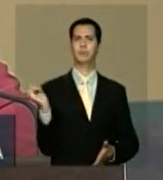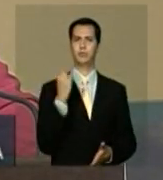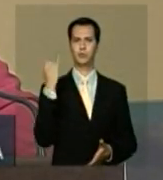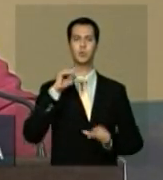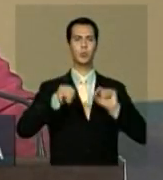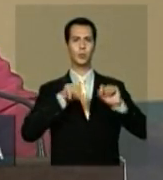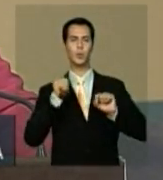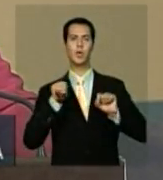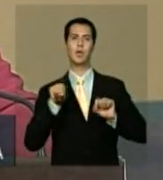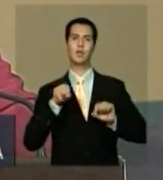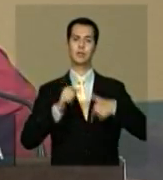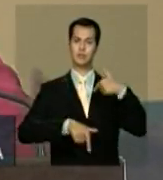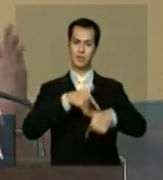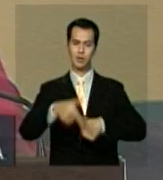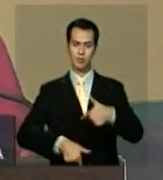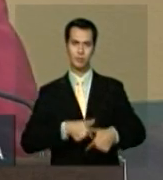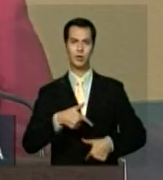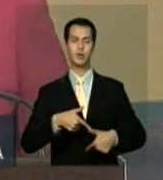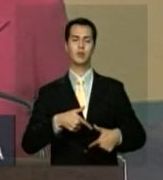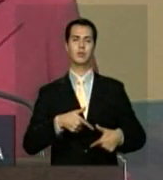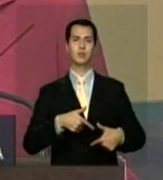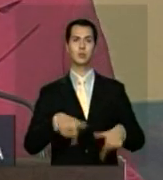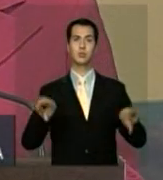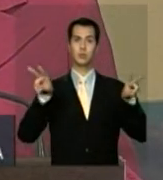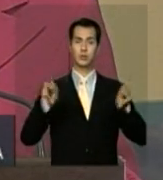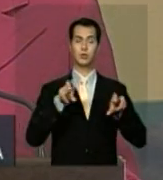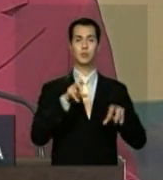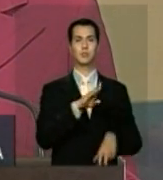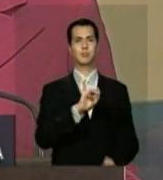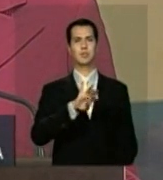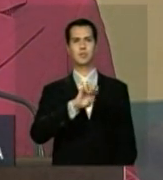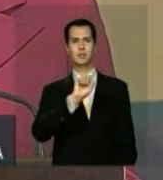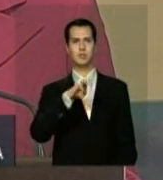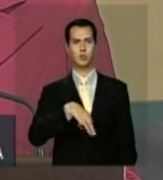Brasil sem miséria desse programa E dentro dele dessa